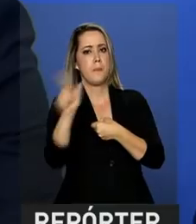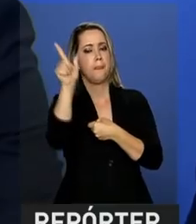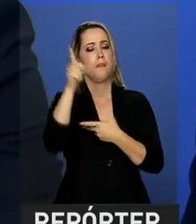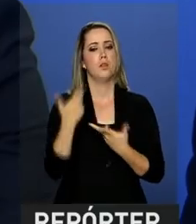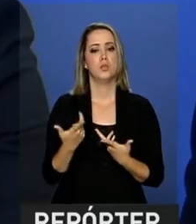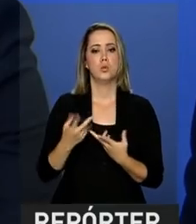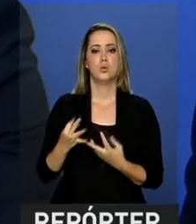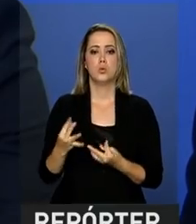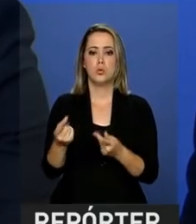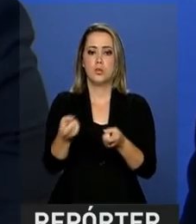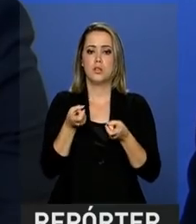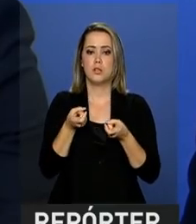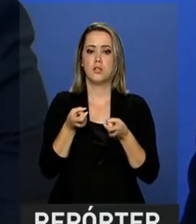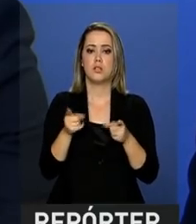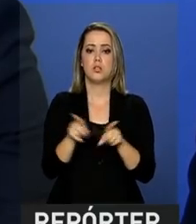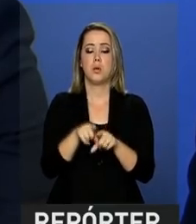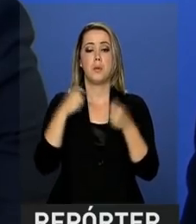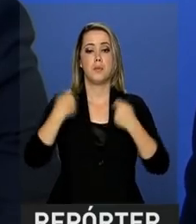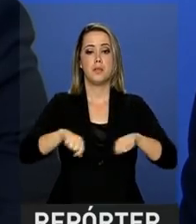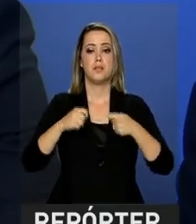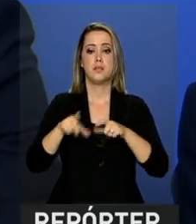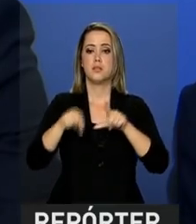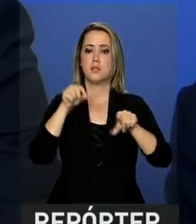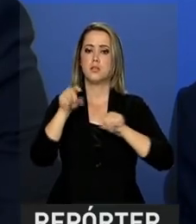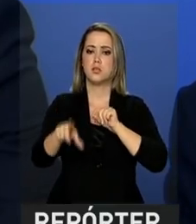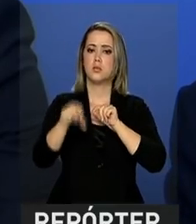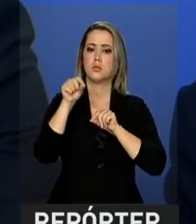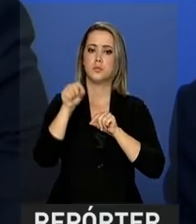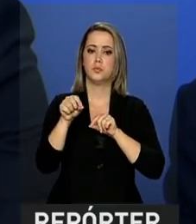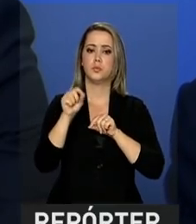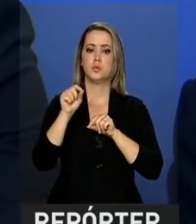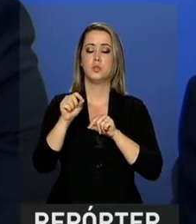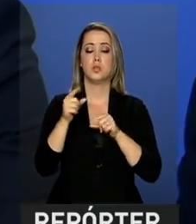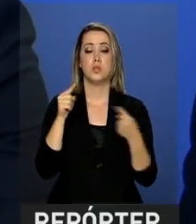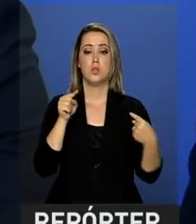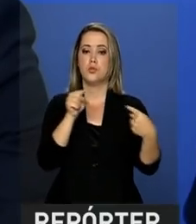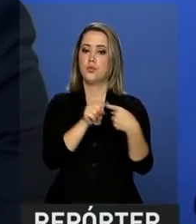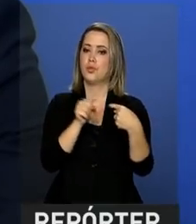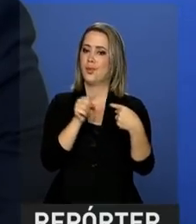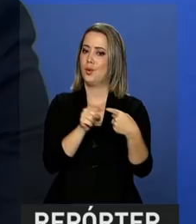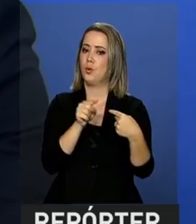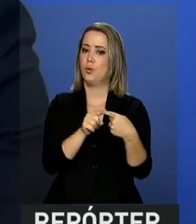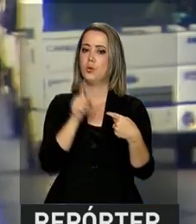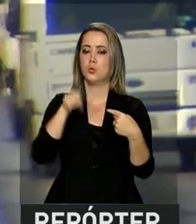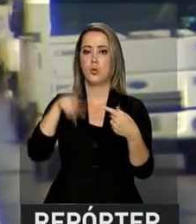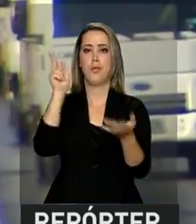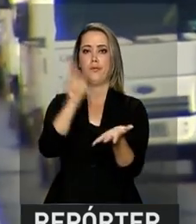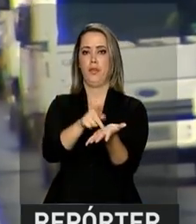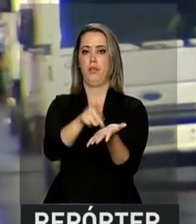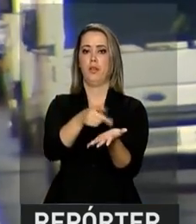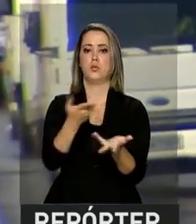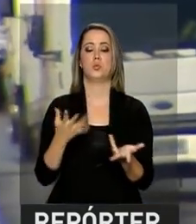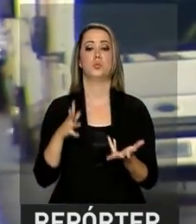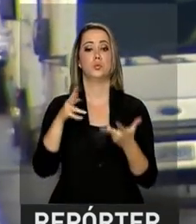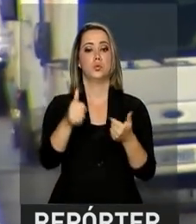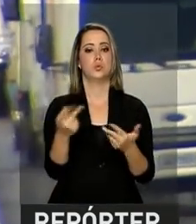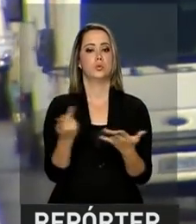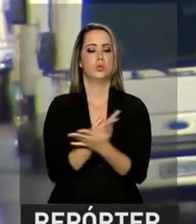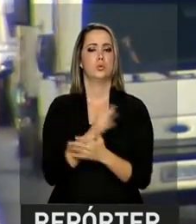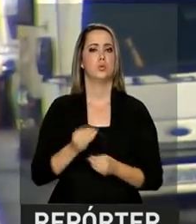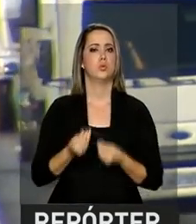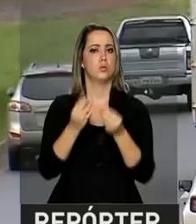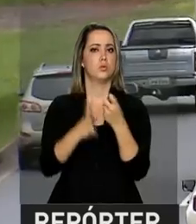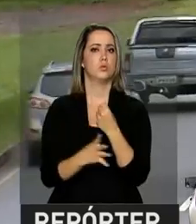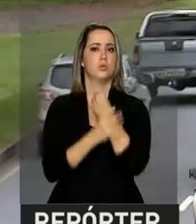as tarifas, elas serão definidas em função, calcadas na realidade. Tudo isso deu mais